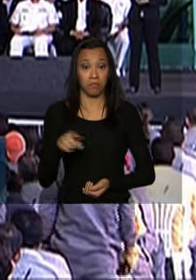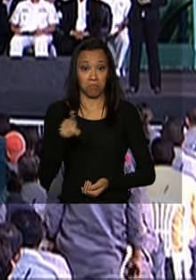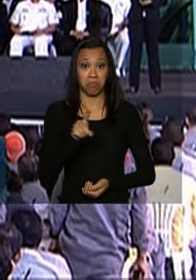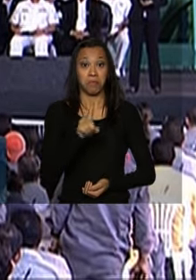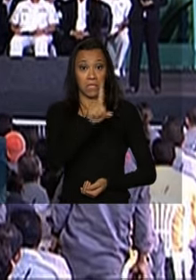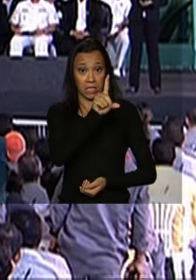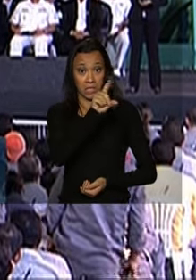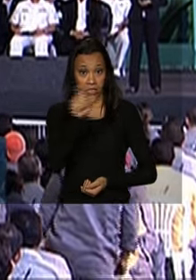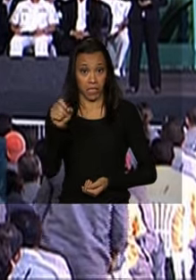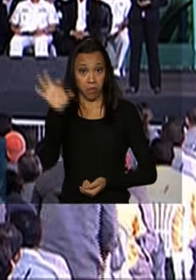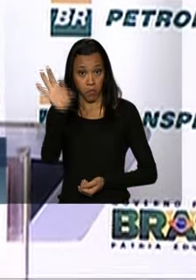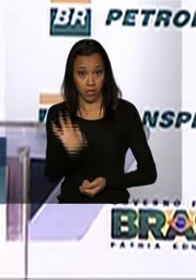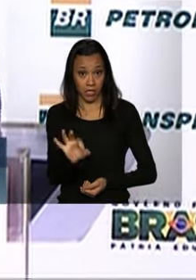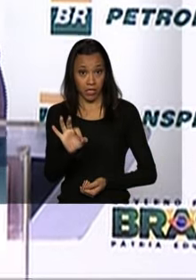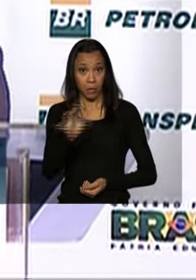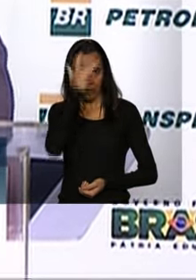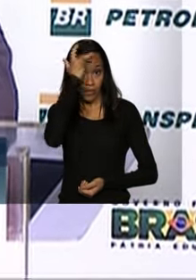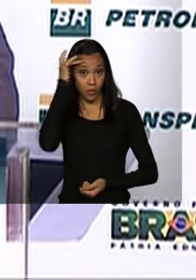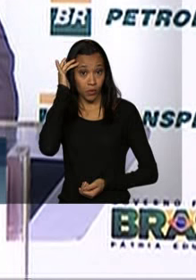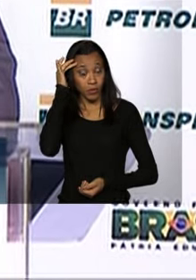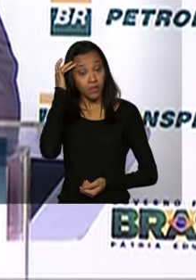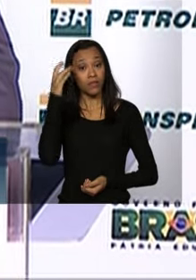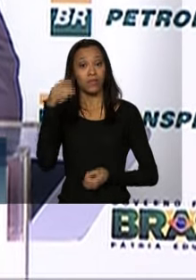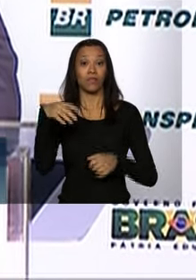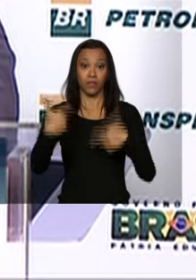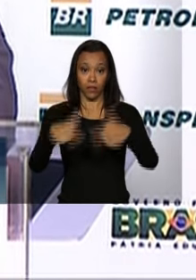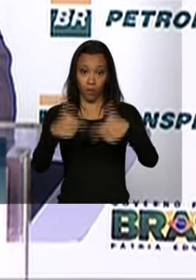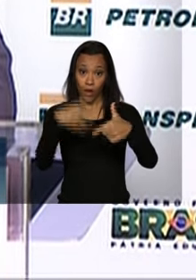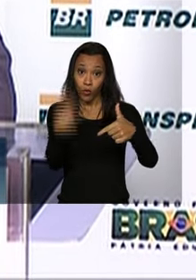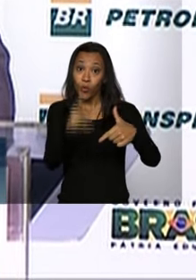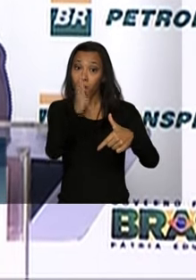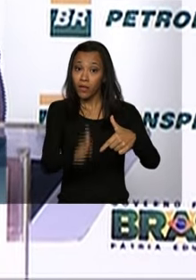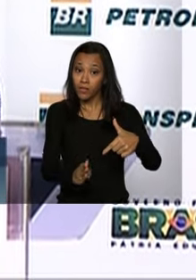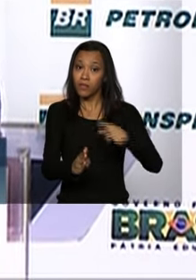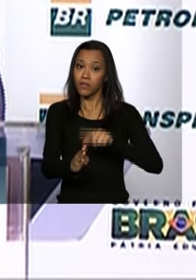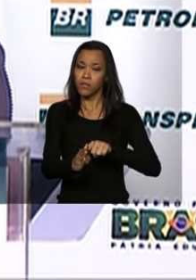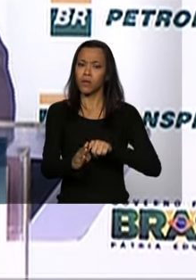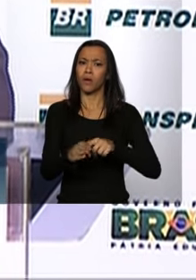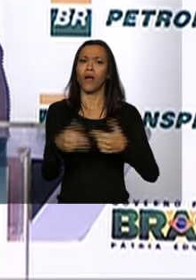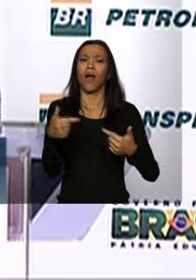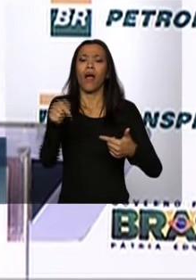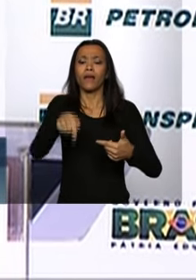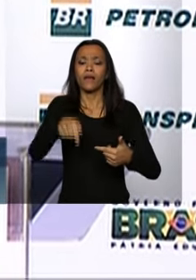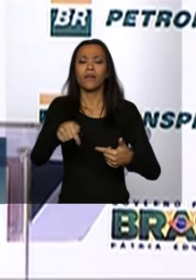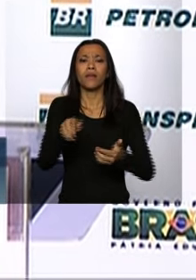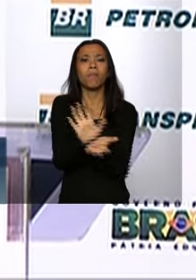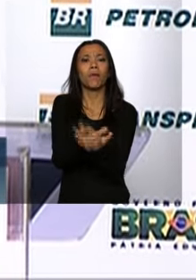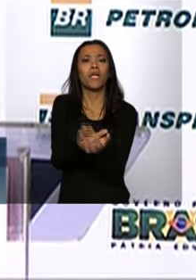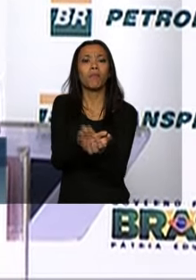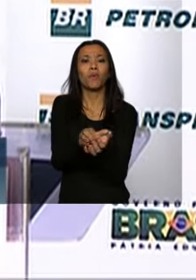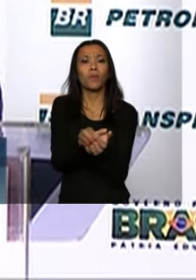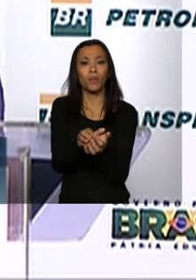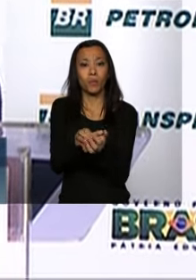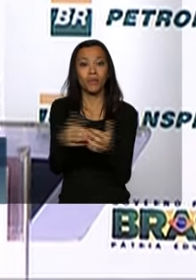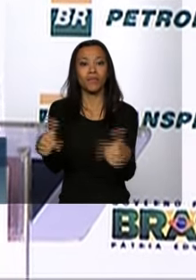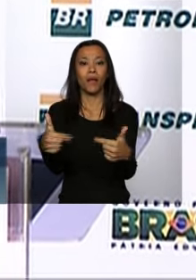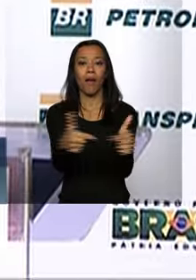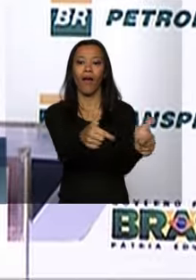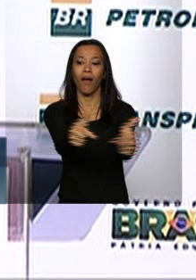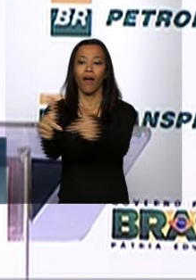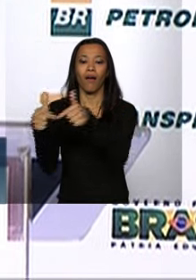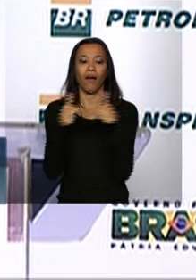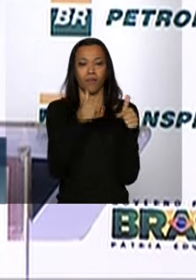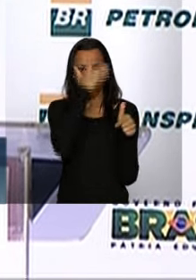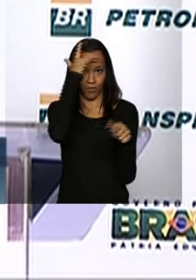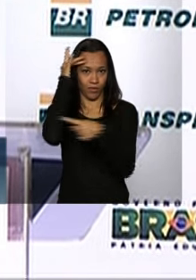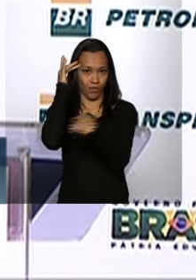De mão de obra brasileira, pernambucana, mantendo os empregos aqui em Pernambuco e não mais no exterior. Assim